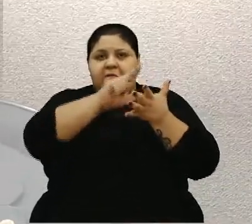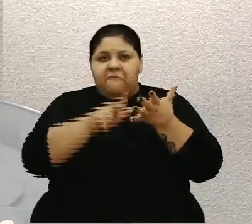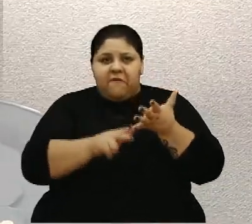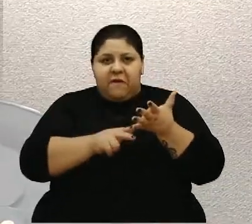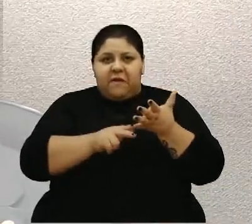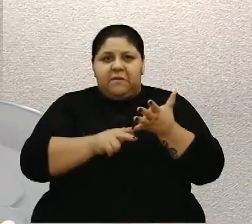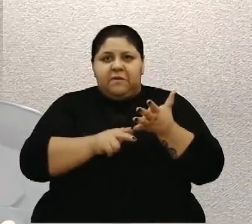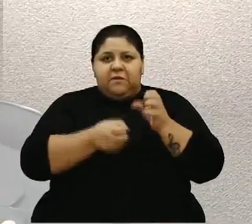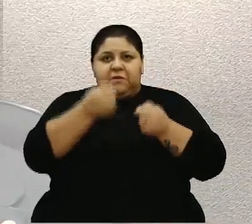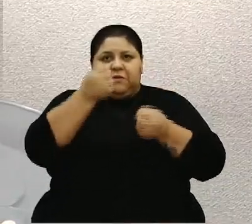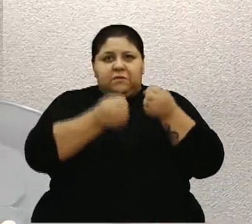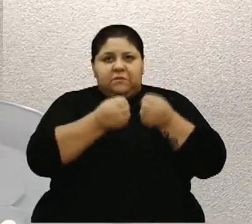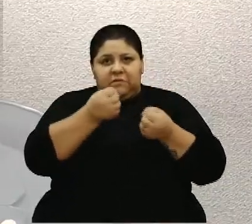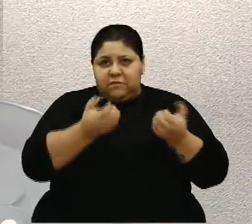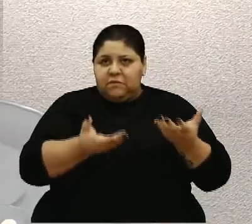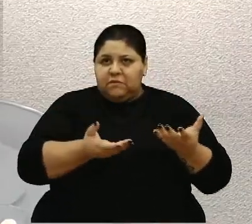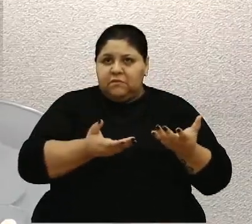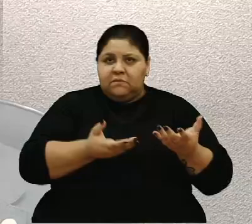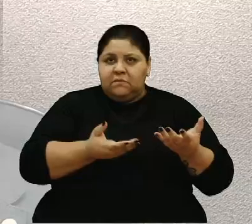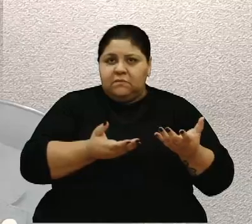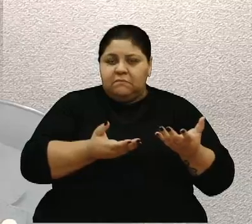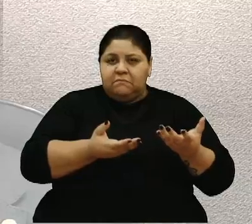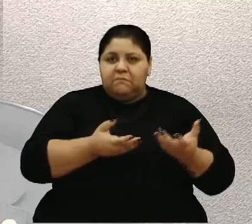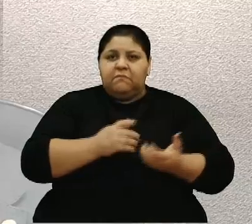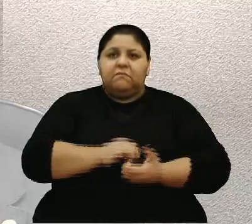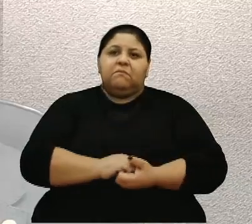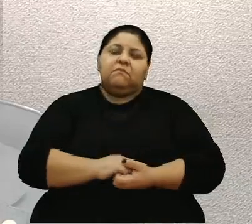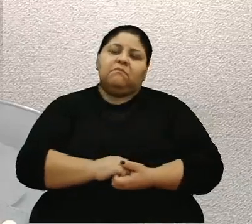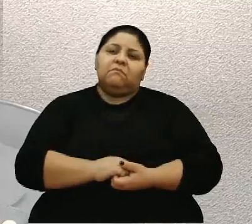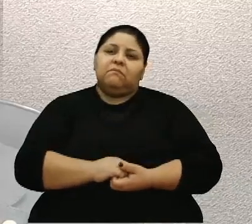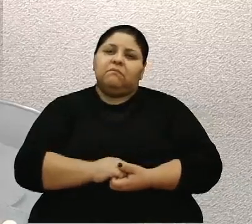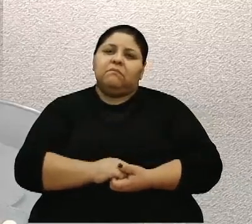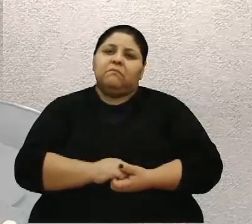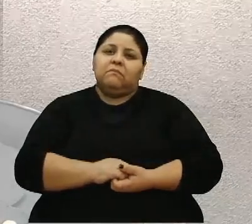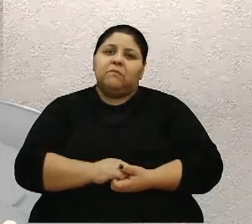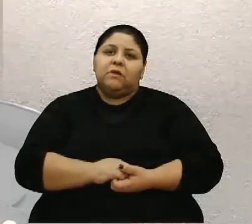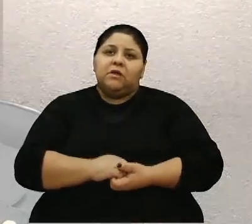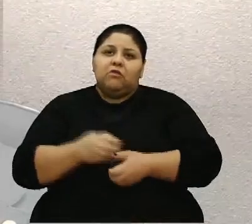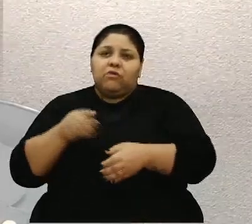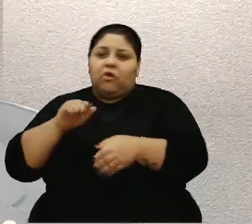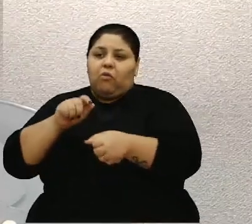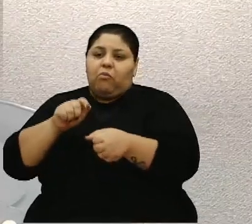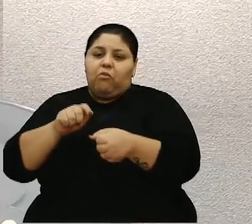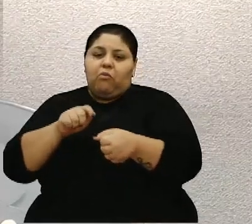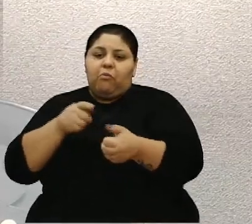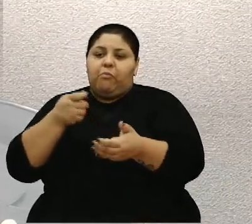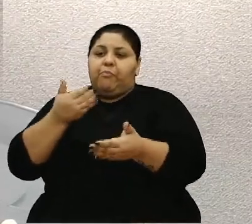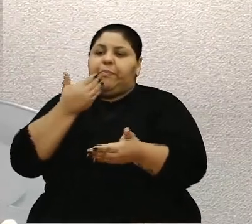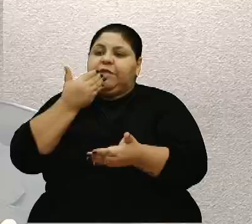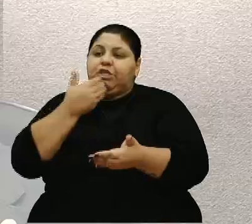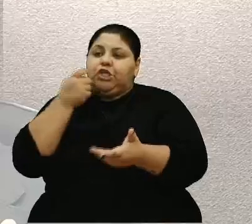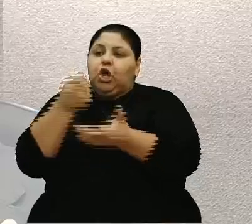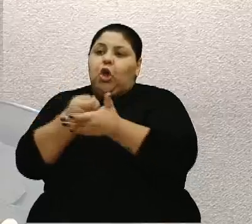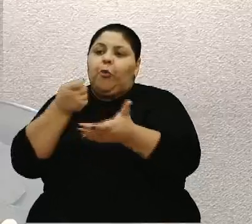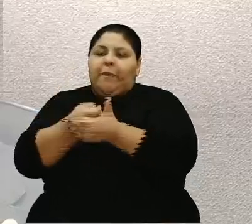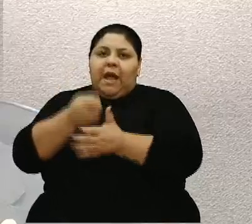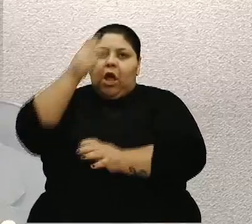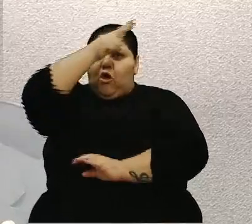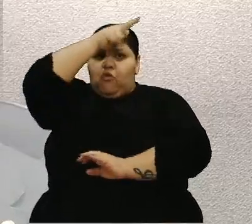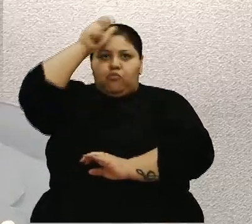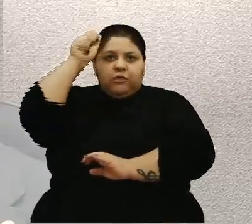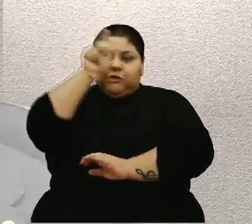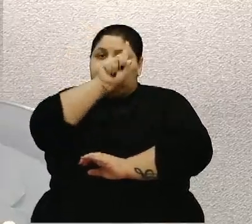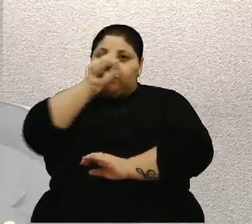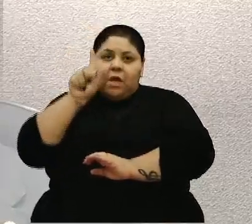do município. Aquilo ali vai na conta do empresário. Vai na conta do dono do ônibus. Então eu acho que isso